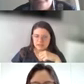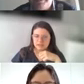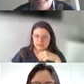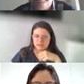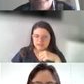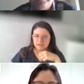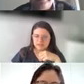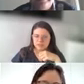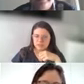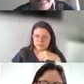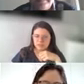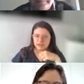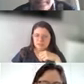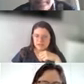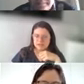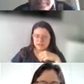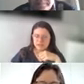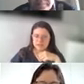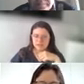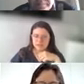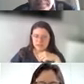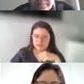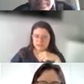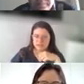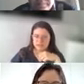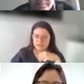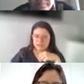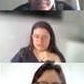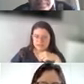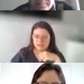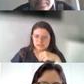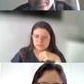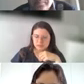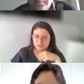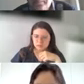Espera aí. Inferior. É aí mesmo. Eu acho que você consegue.